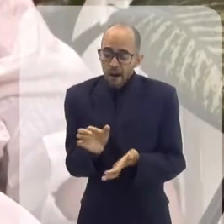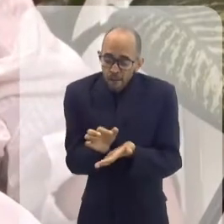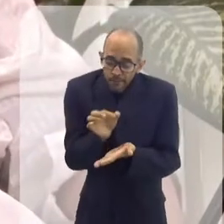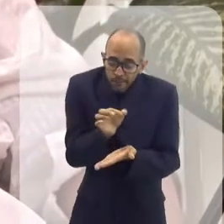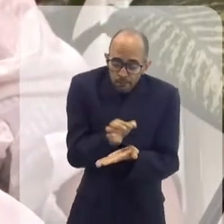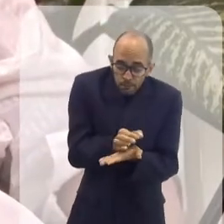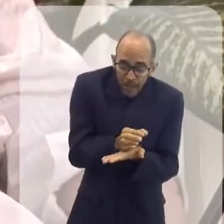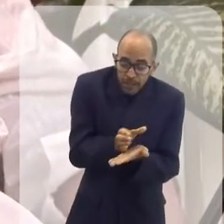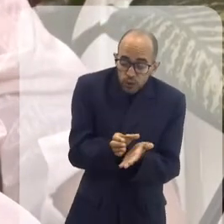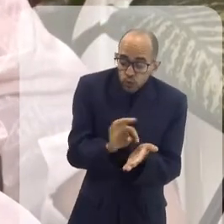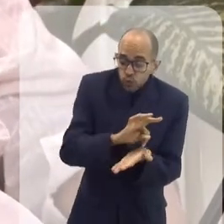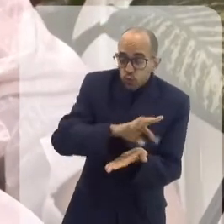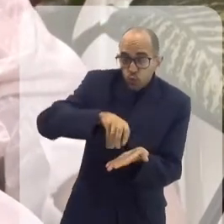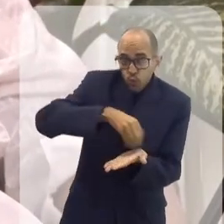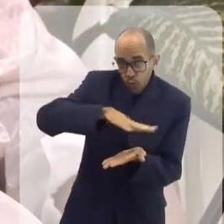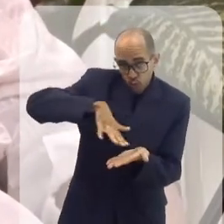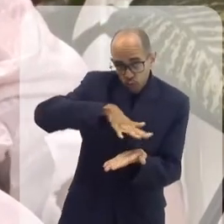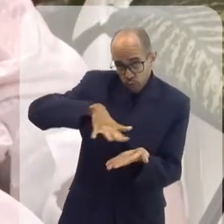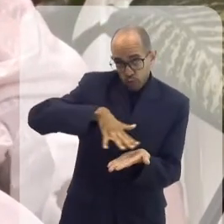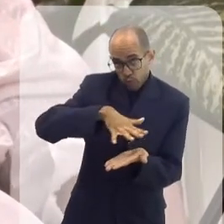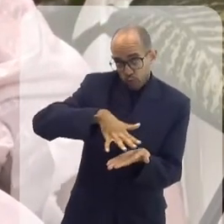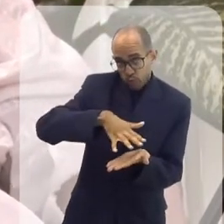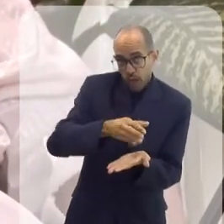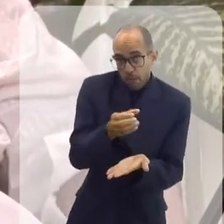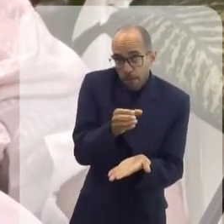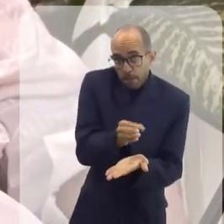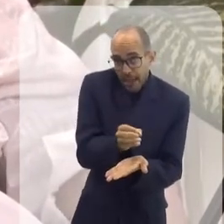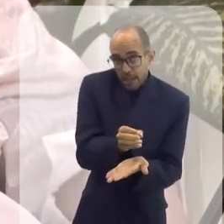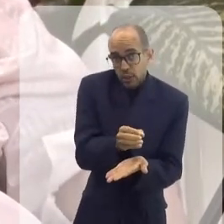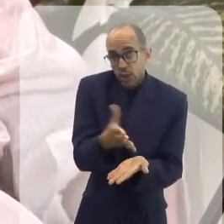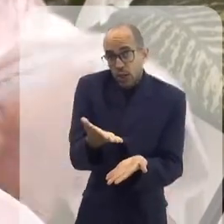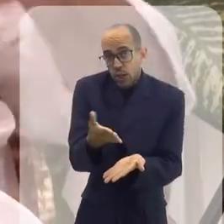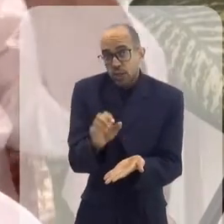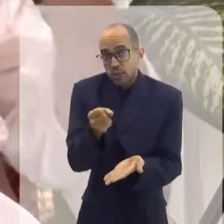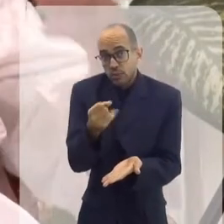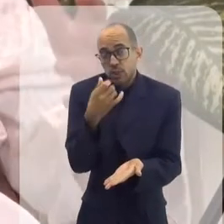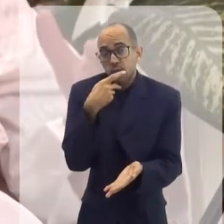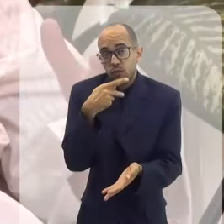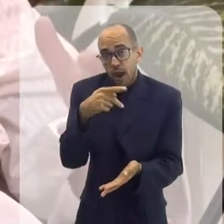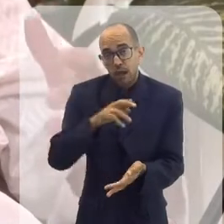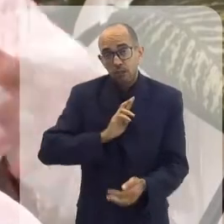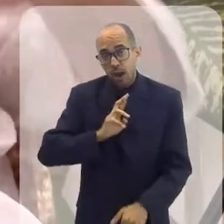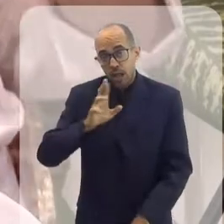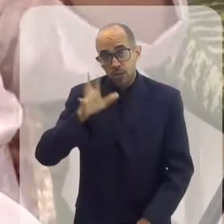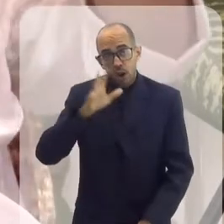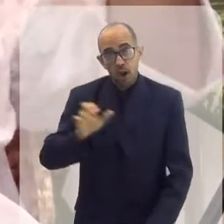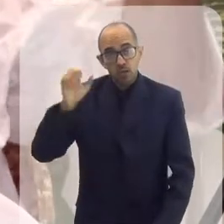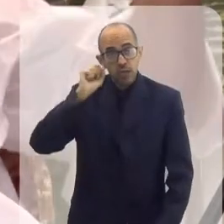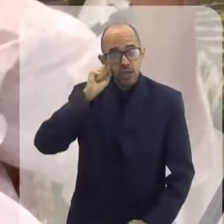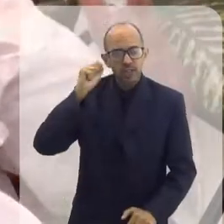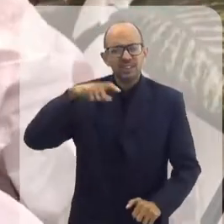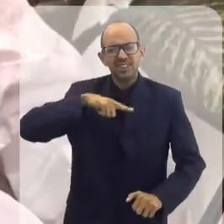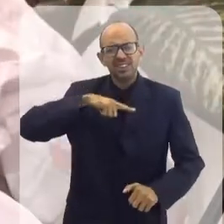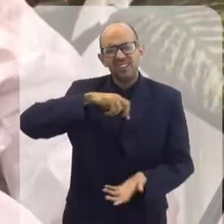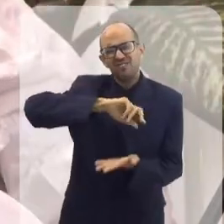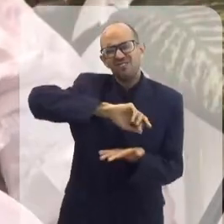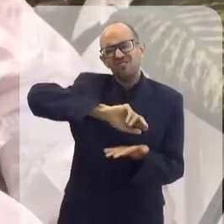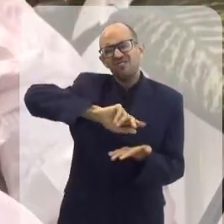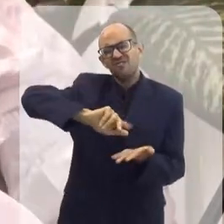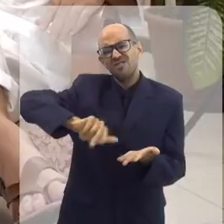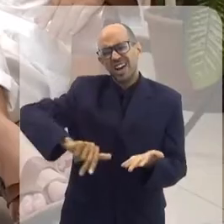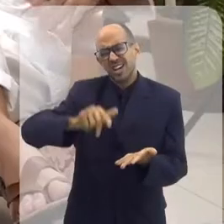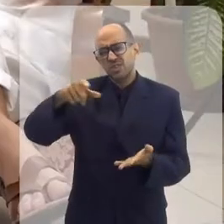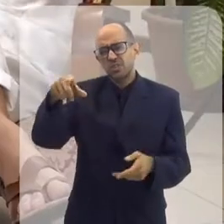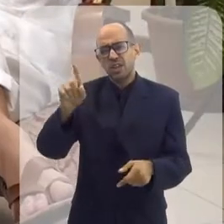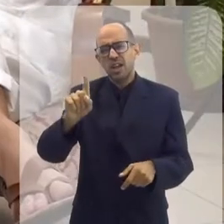era quando as pessoas se expressam referindo-se às matrizes africanas estão falando de um o guarda-chuva